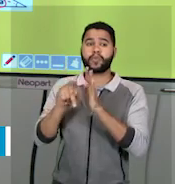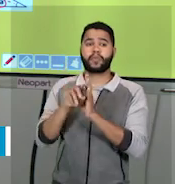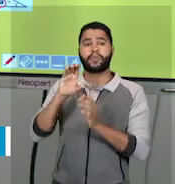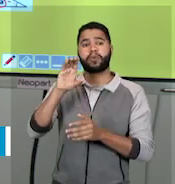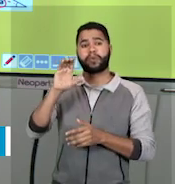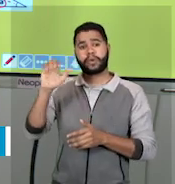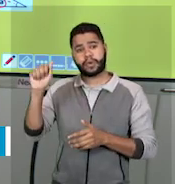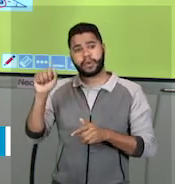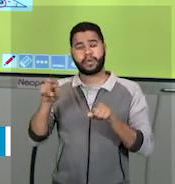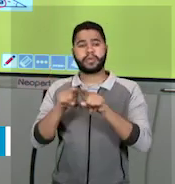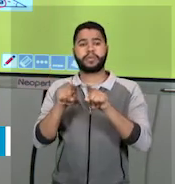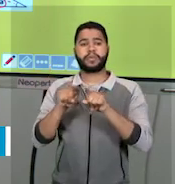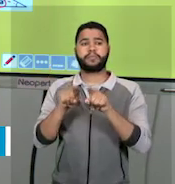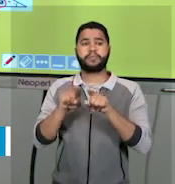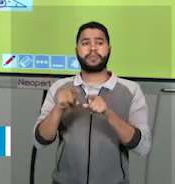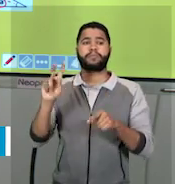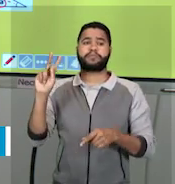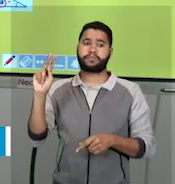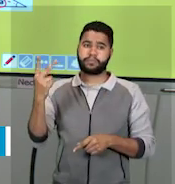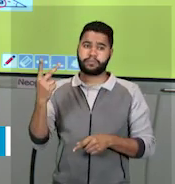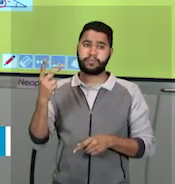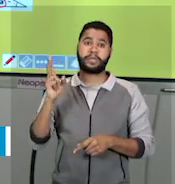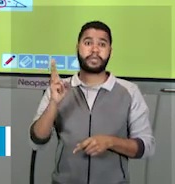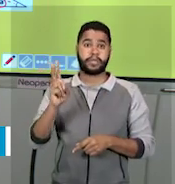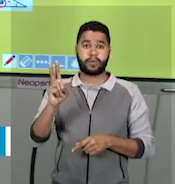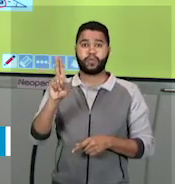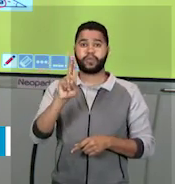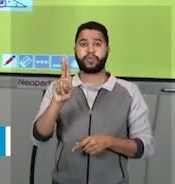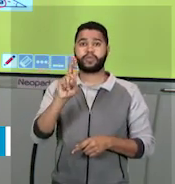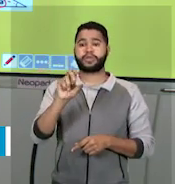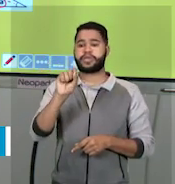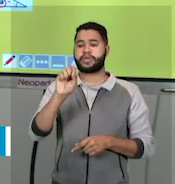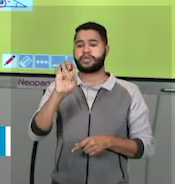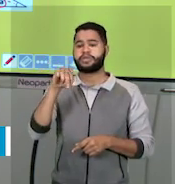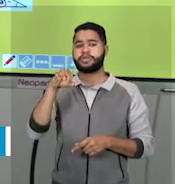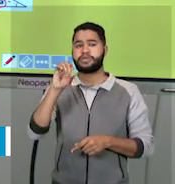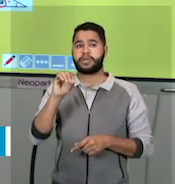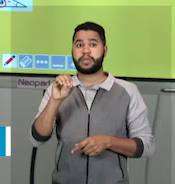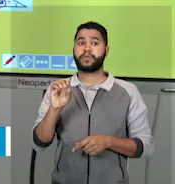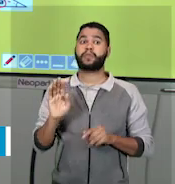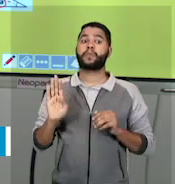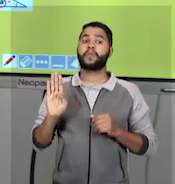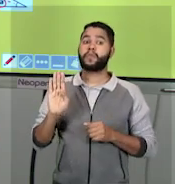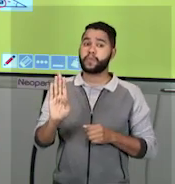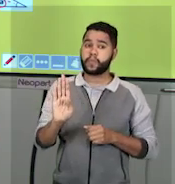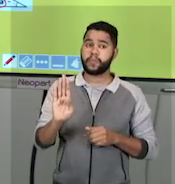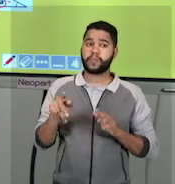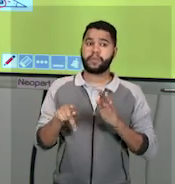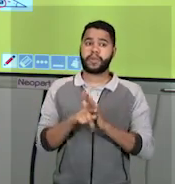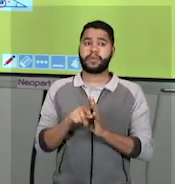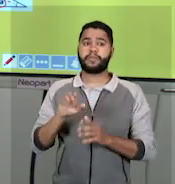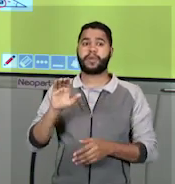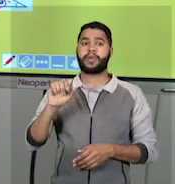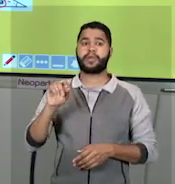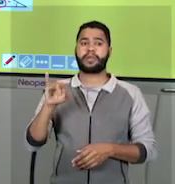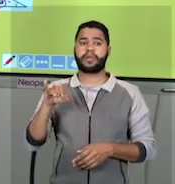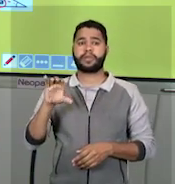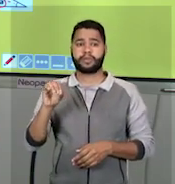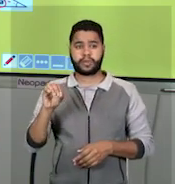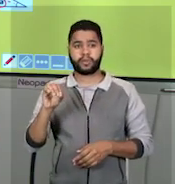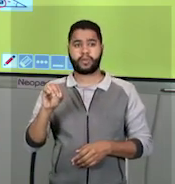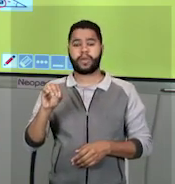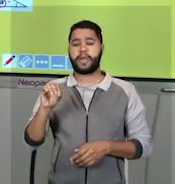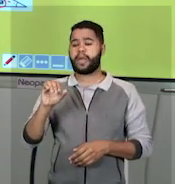e tenho hipotenusa. Tenho que utilizar o seno, concordam? Já o B, eu tenho o cateto adjacente e tenho